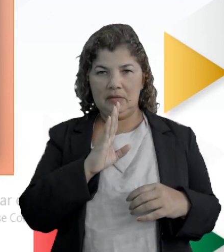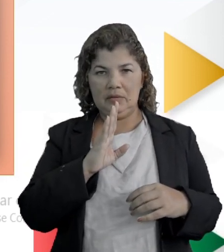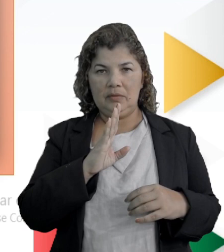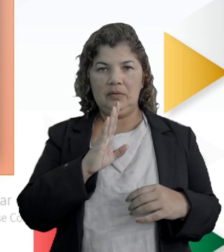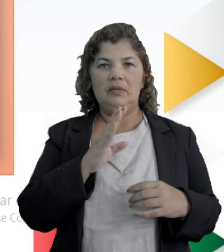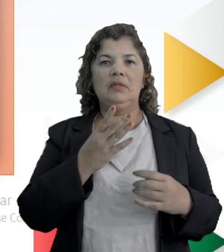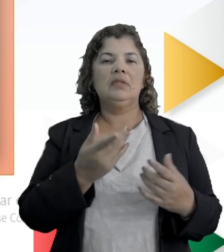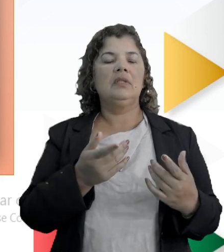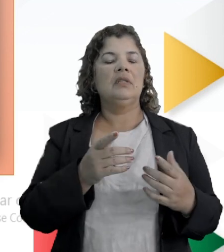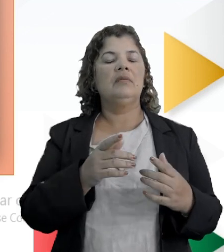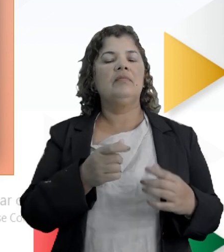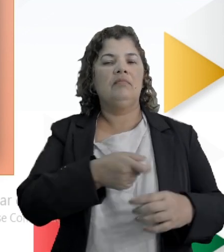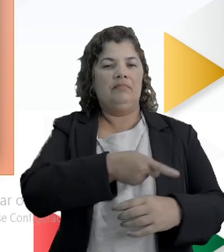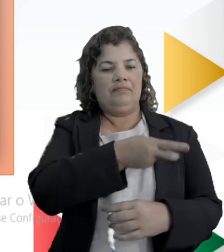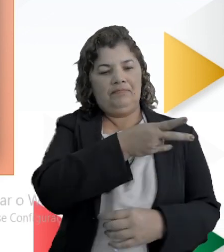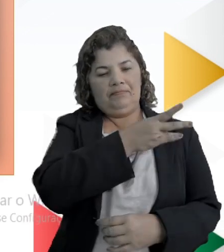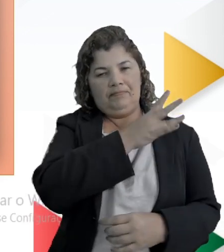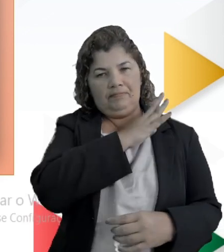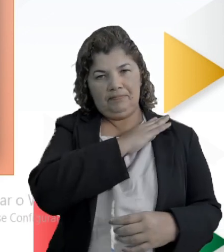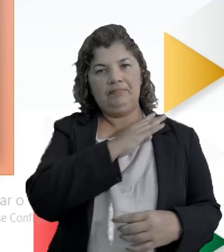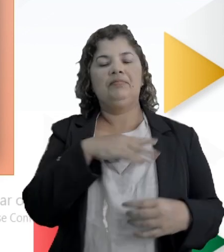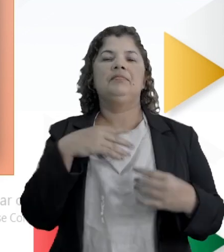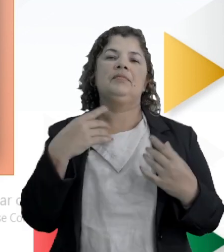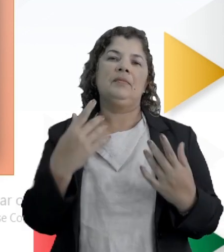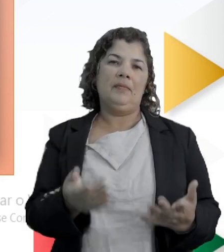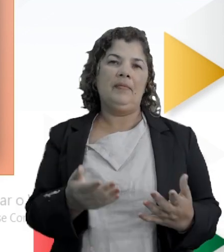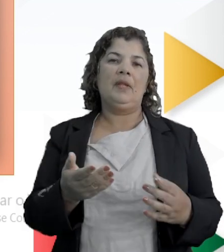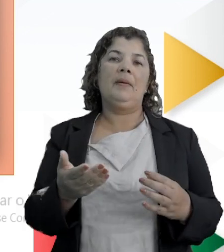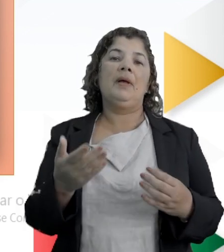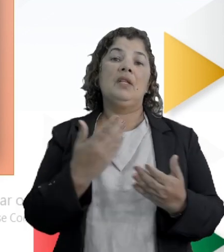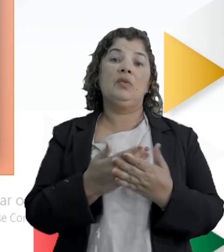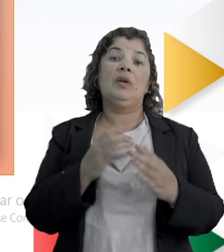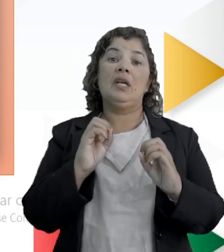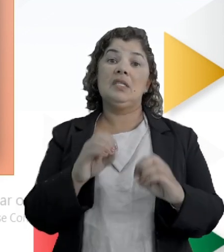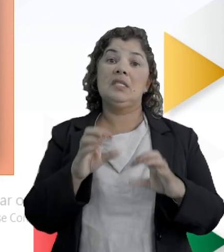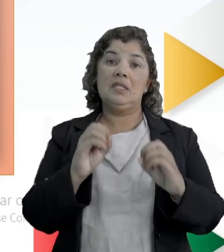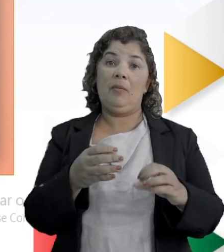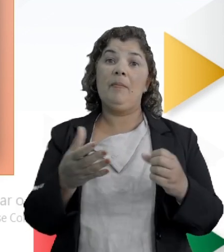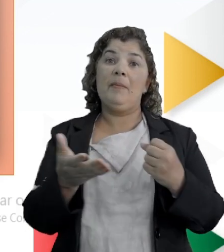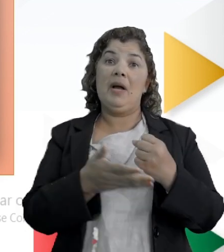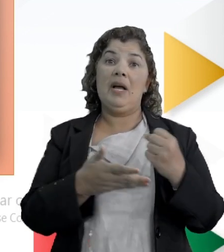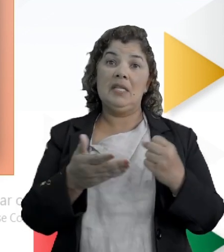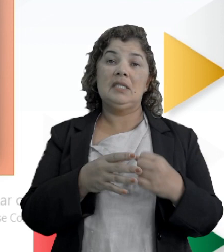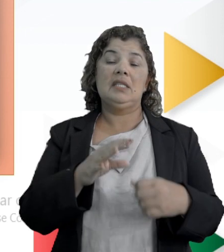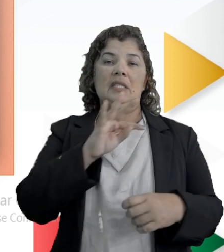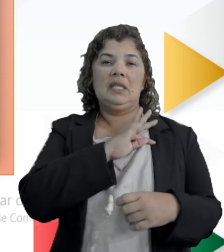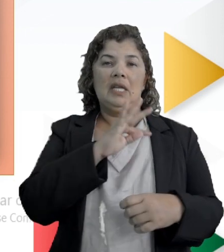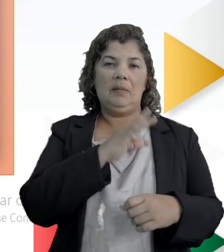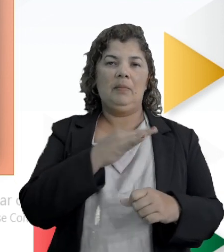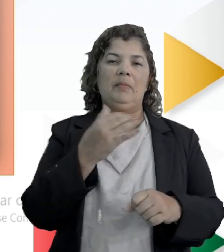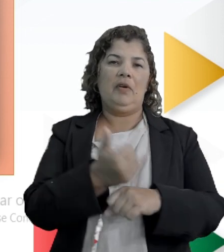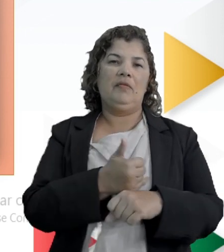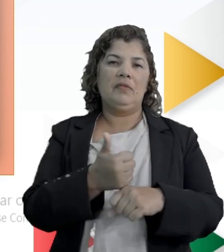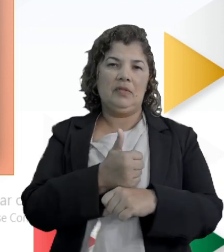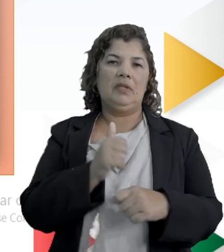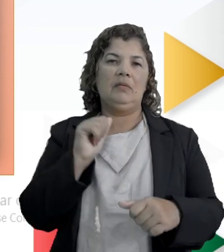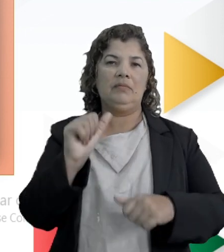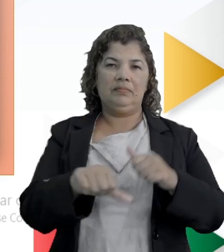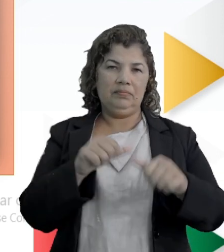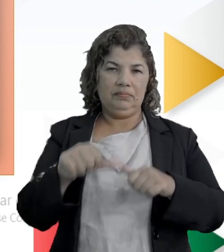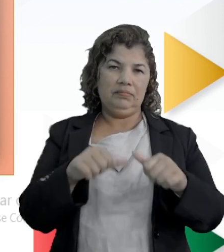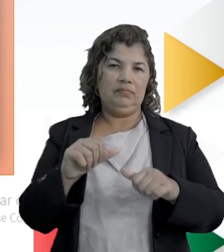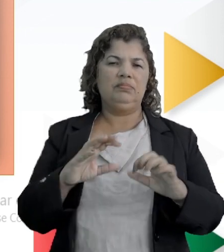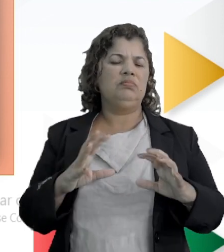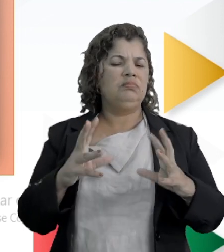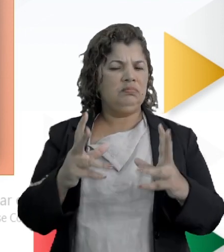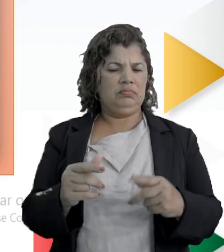graus elementares, fundamentais, a educação básica. Então, a educação técnica, profissional, transformadora. Então, todo